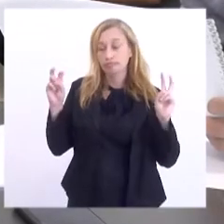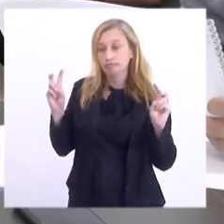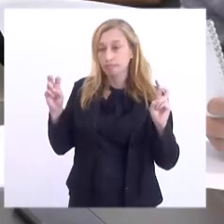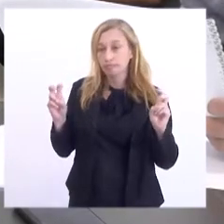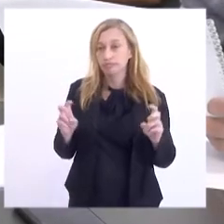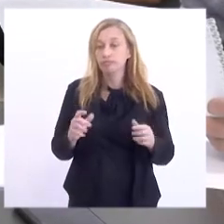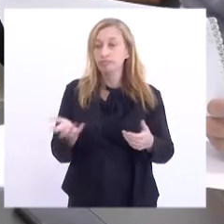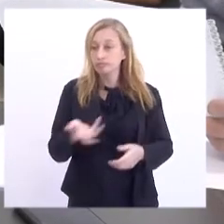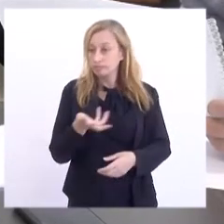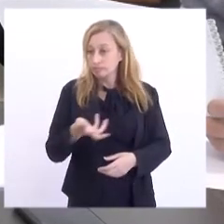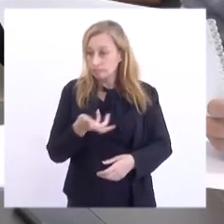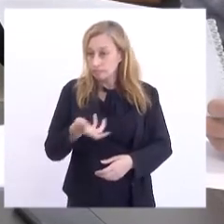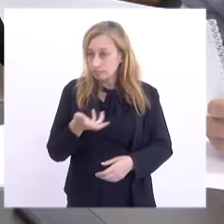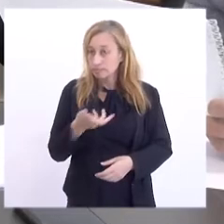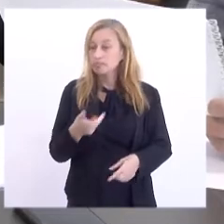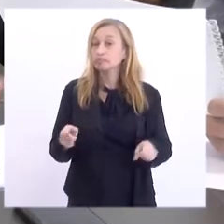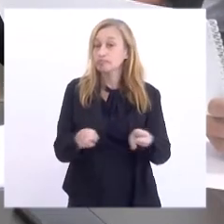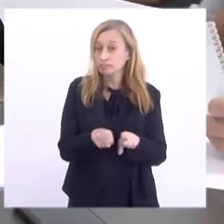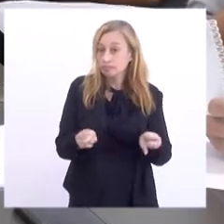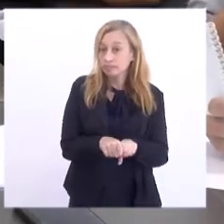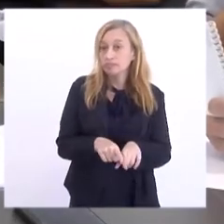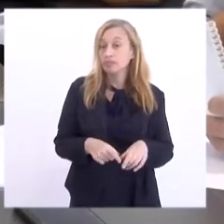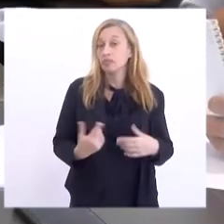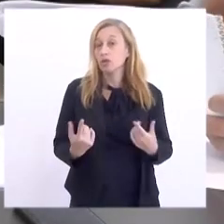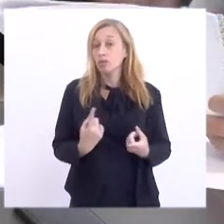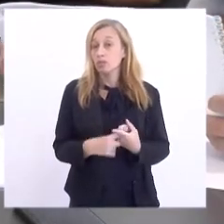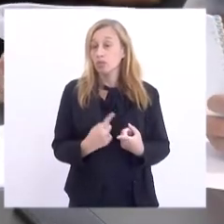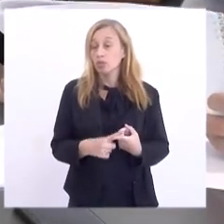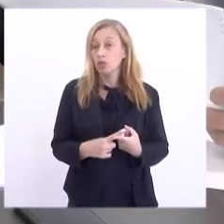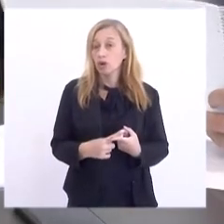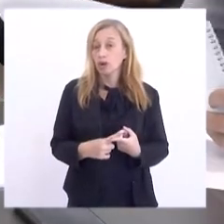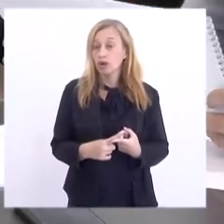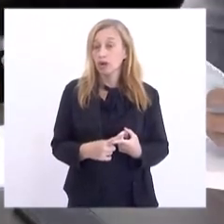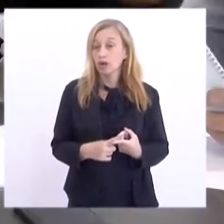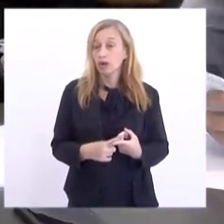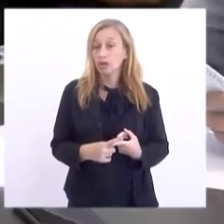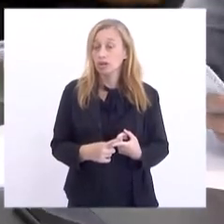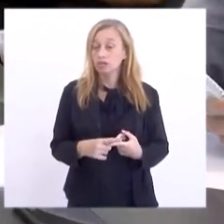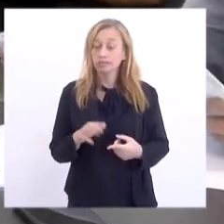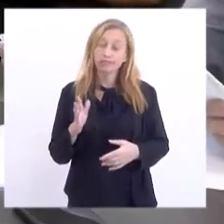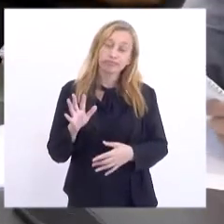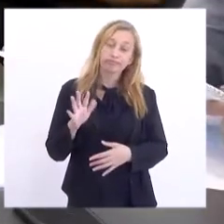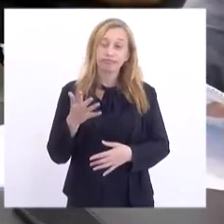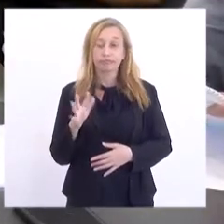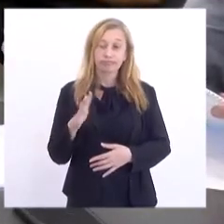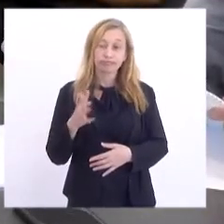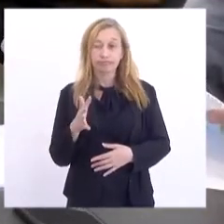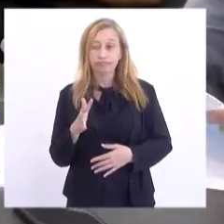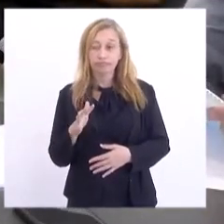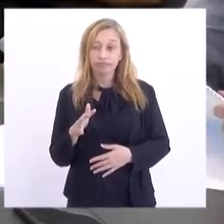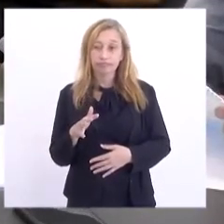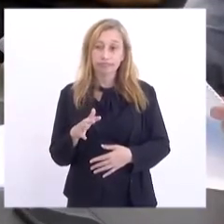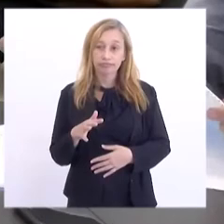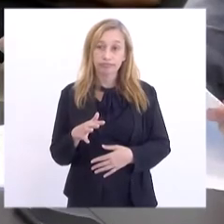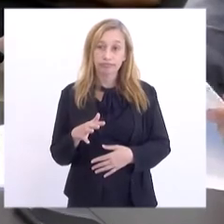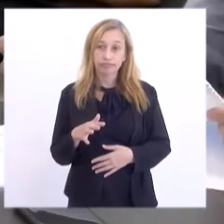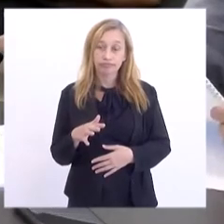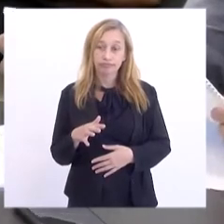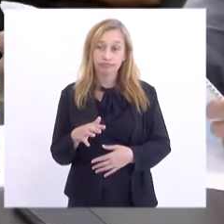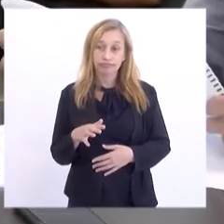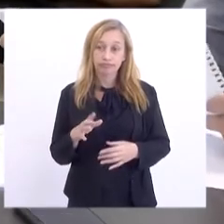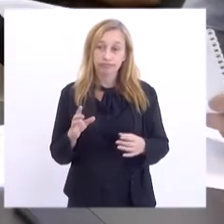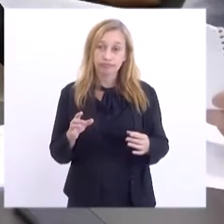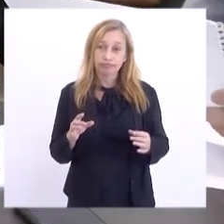agilidade tá bem porque pelo menos o quadro tá mais ou menos senão totalmente